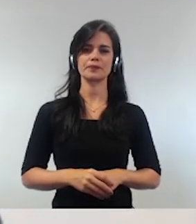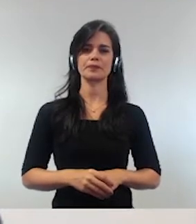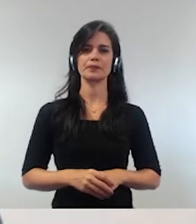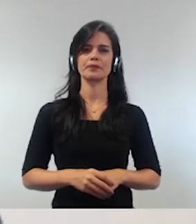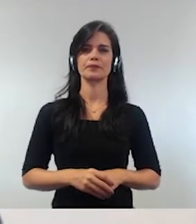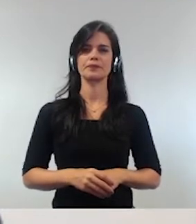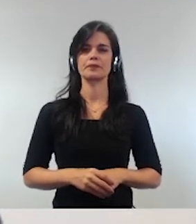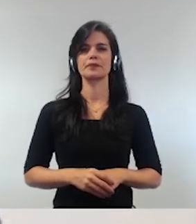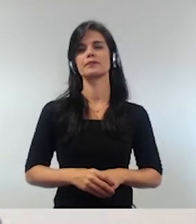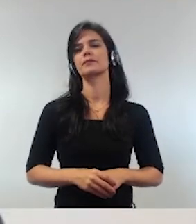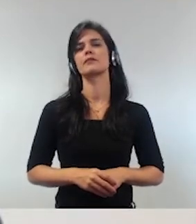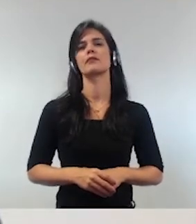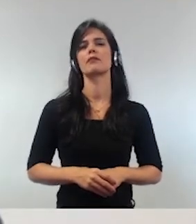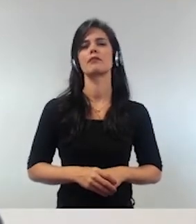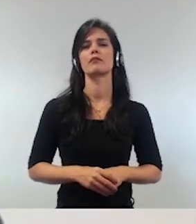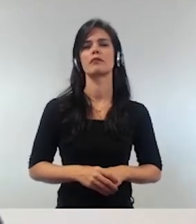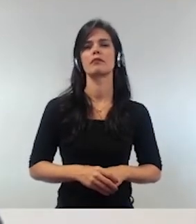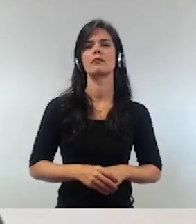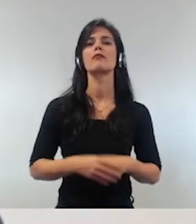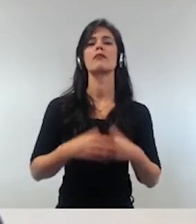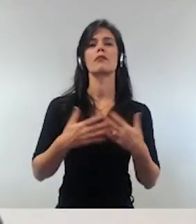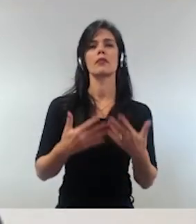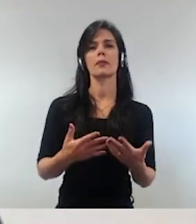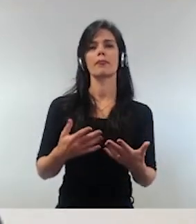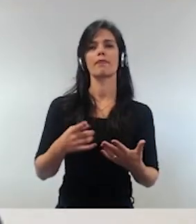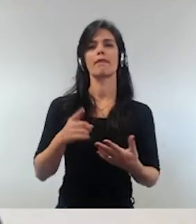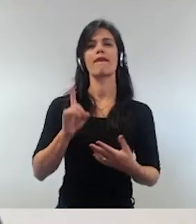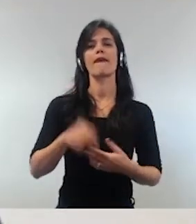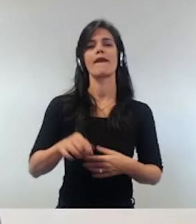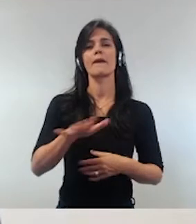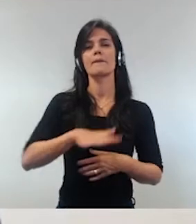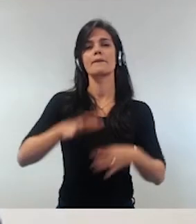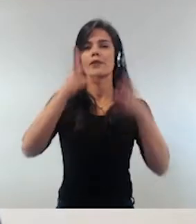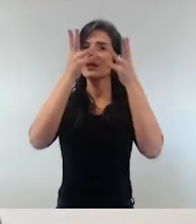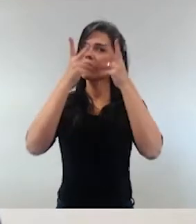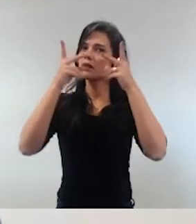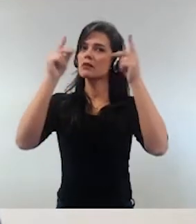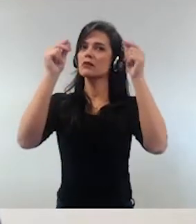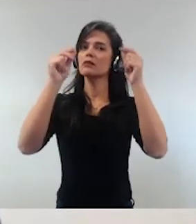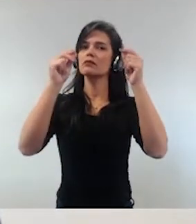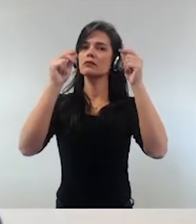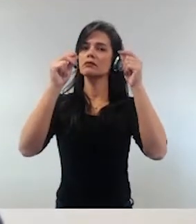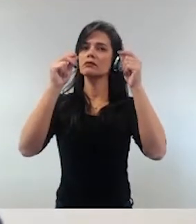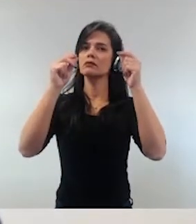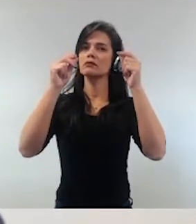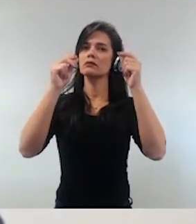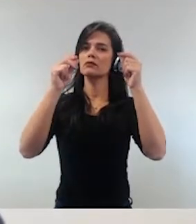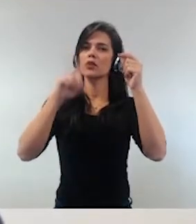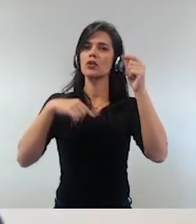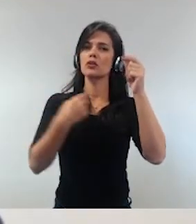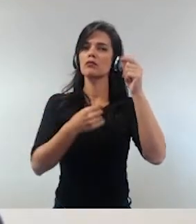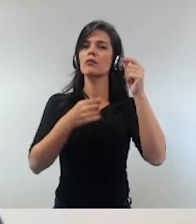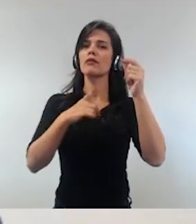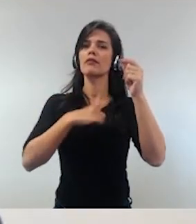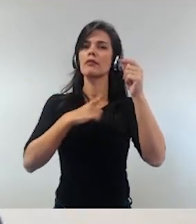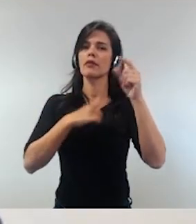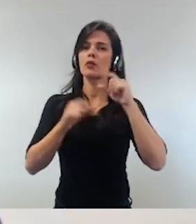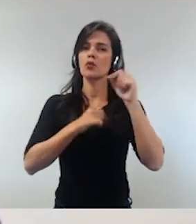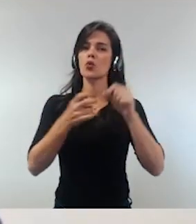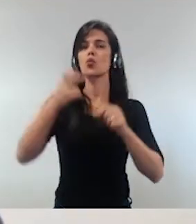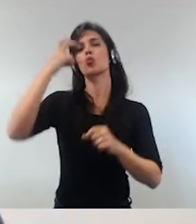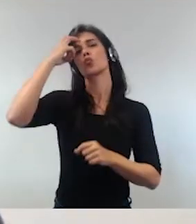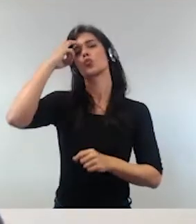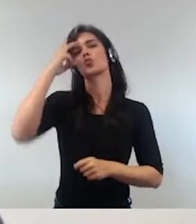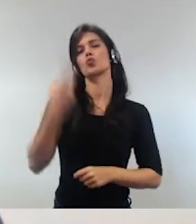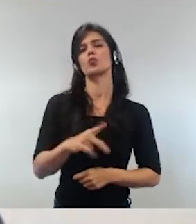concepção, a questão ficou muito no campo abstrato, né, e não no campo concreto. Nós ainda temos, até por uma questão